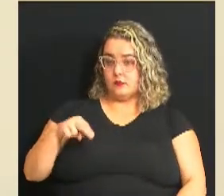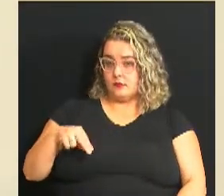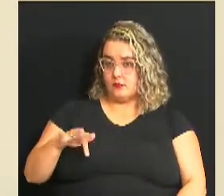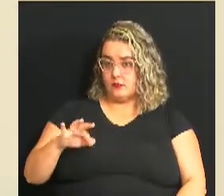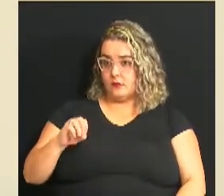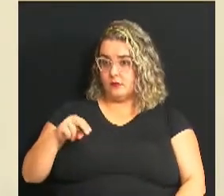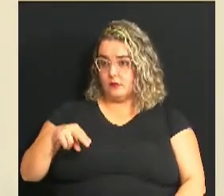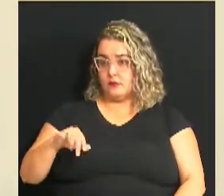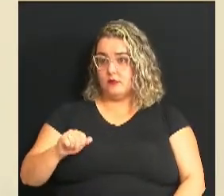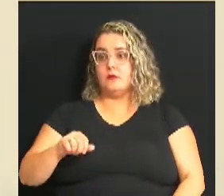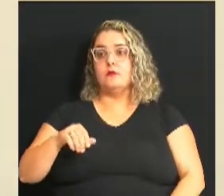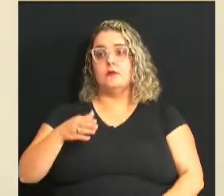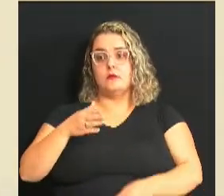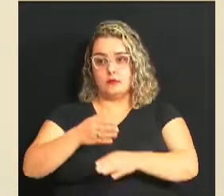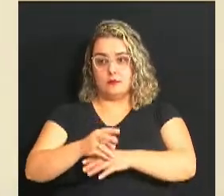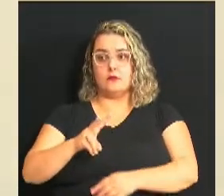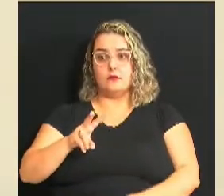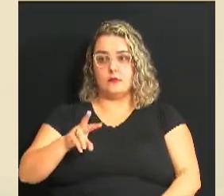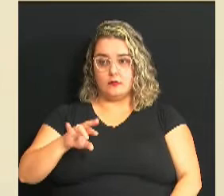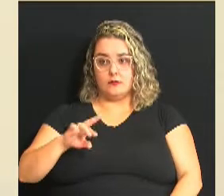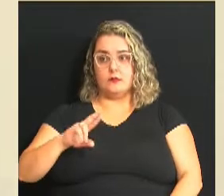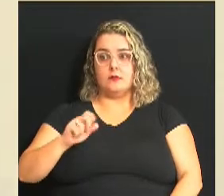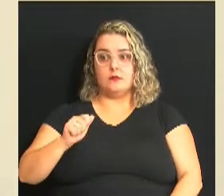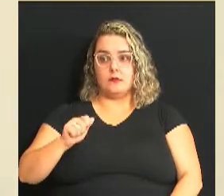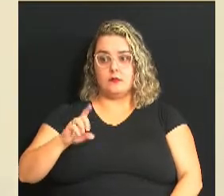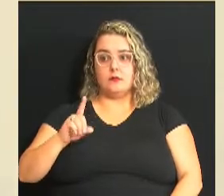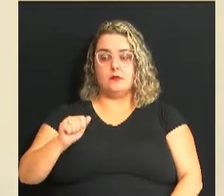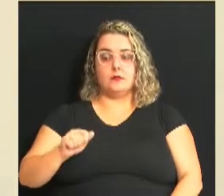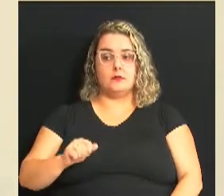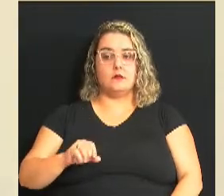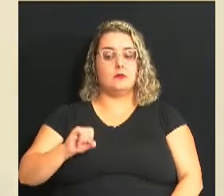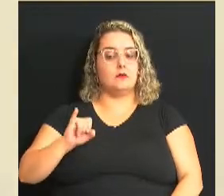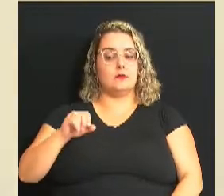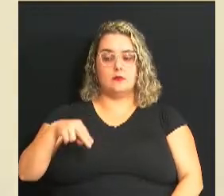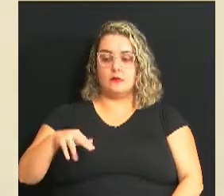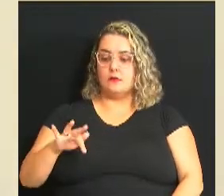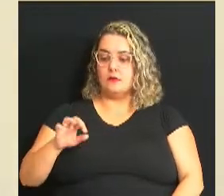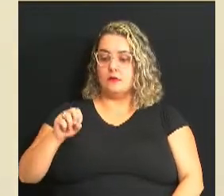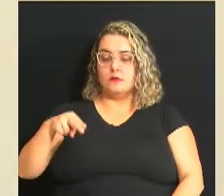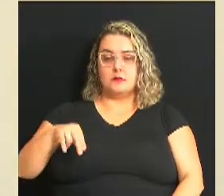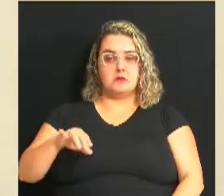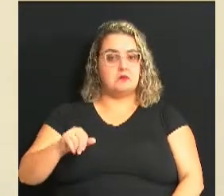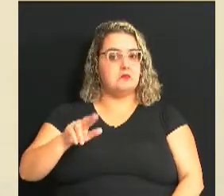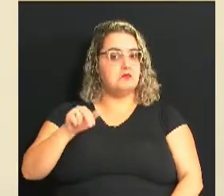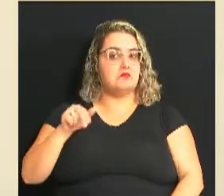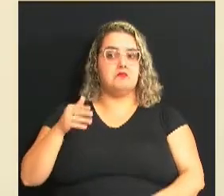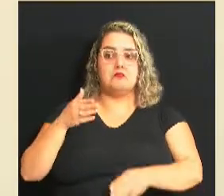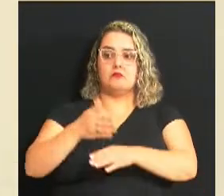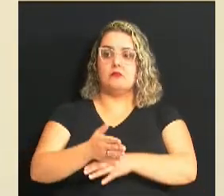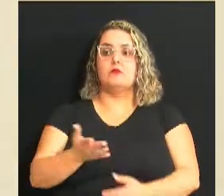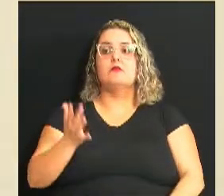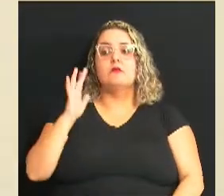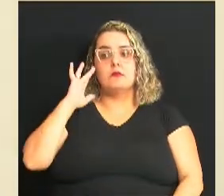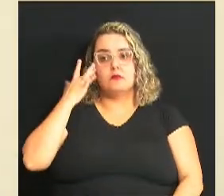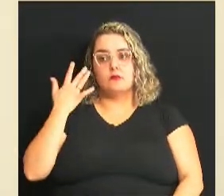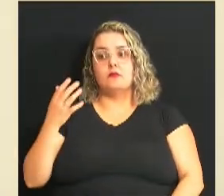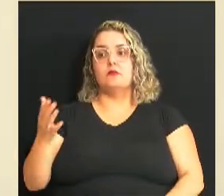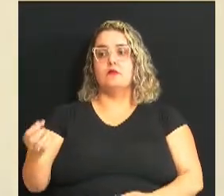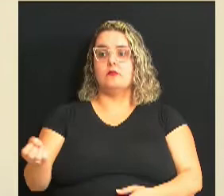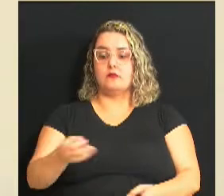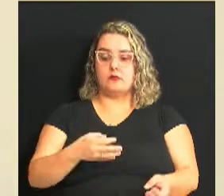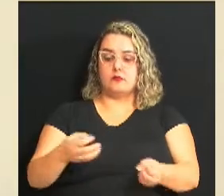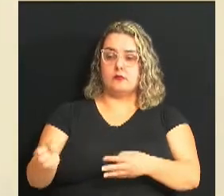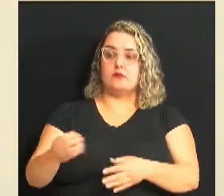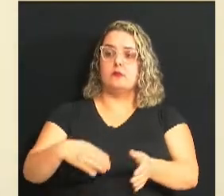Virada, que também é uma novidade, a Sinfônica nunca fez parte da Virada. Então, a gente achou que esse momento novo, com a chegada do